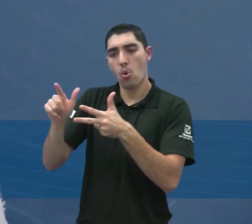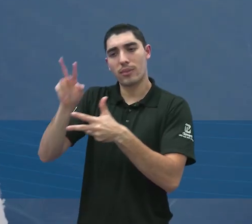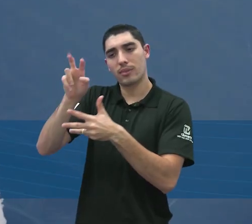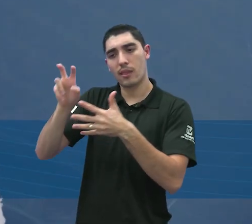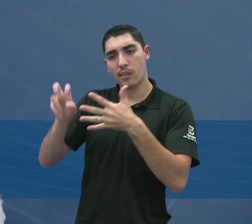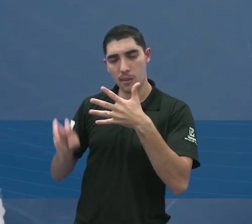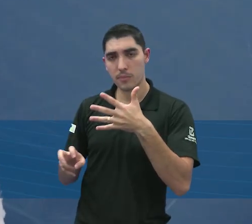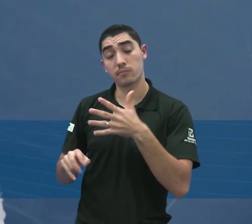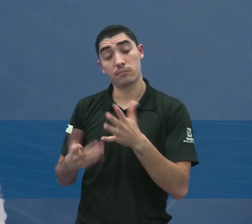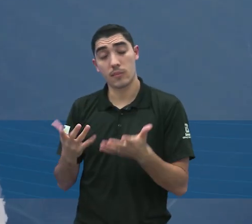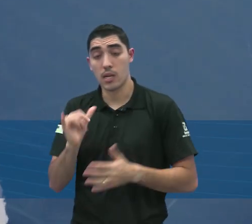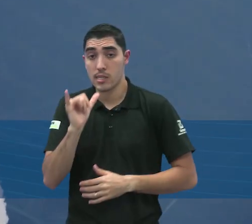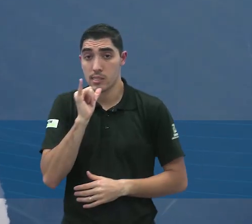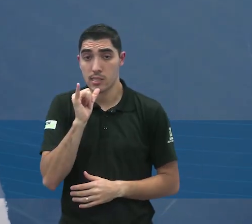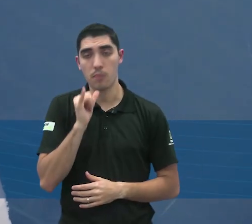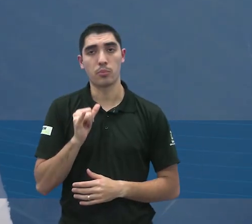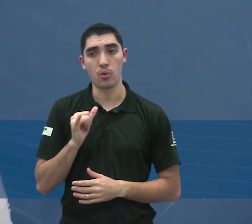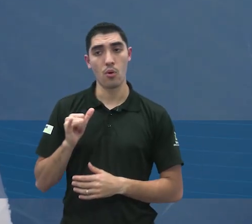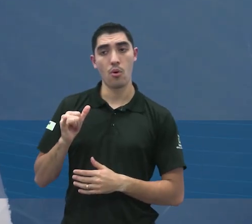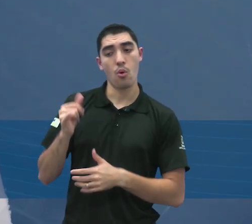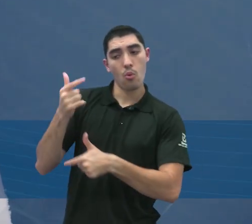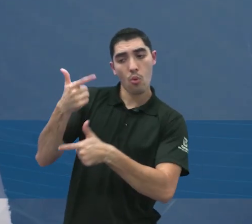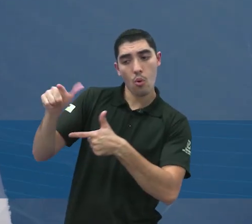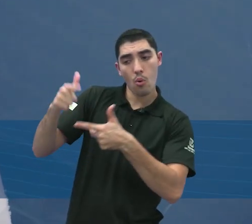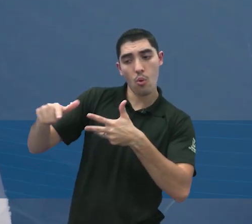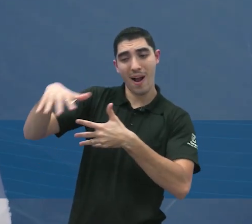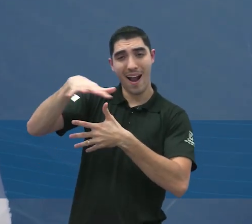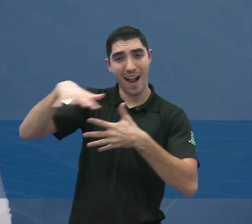pode falar que hoje